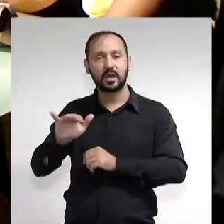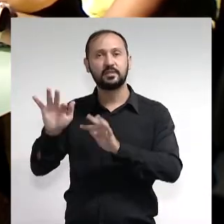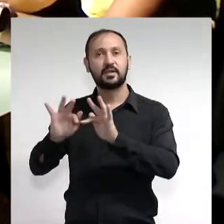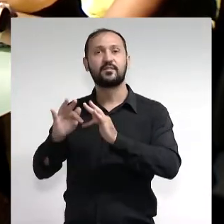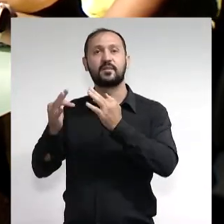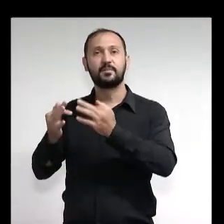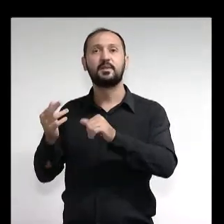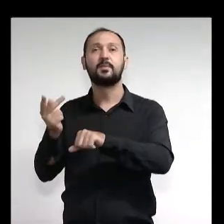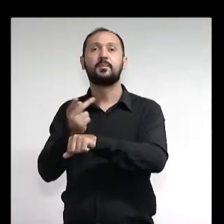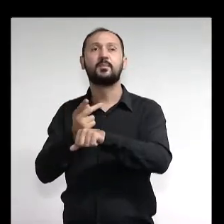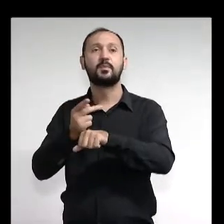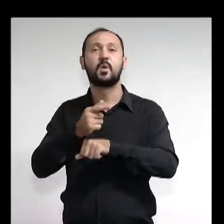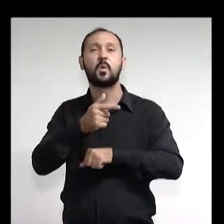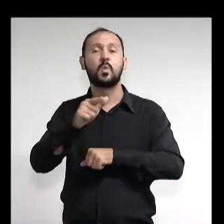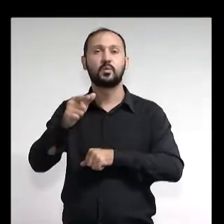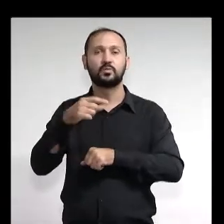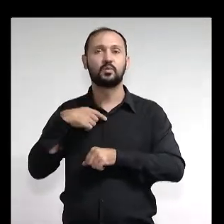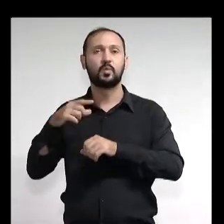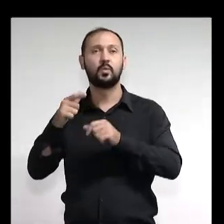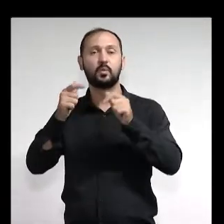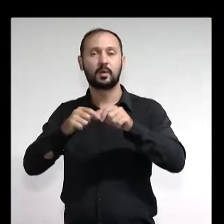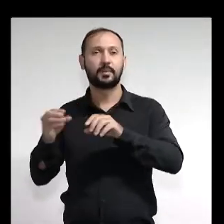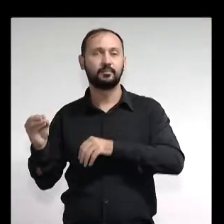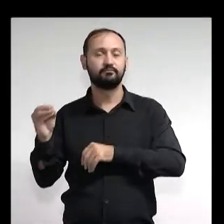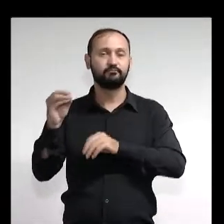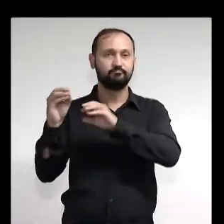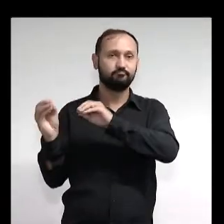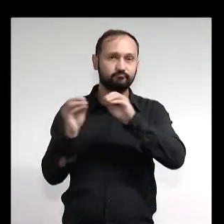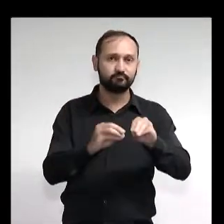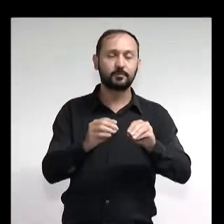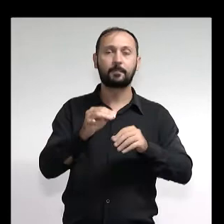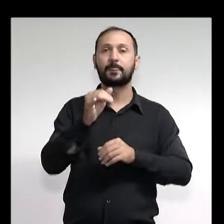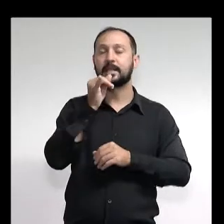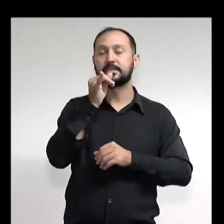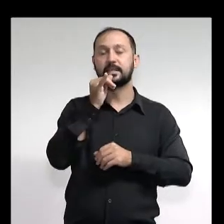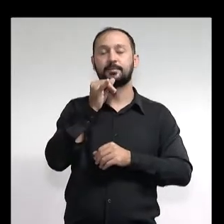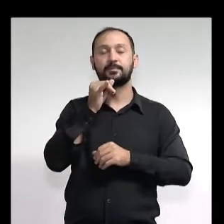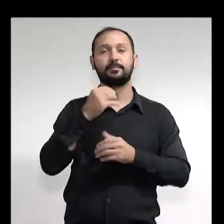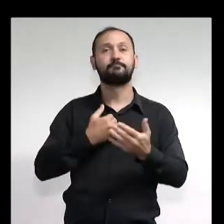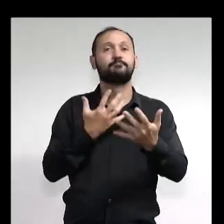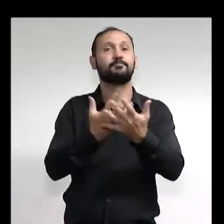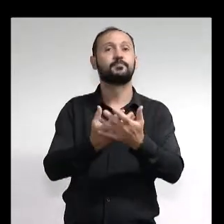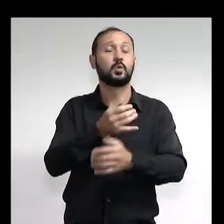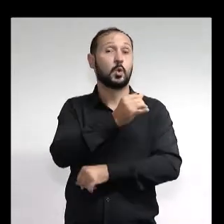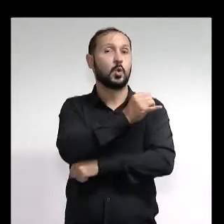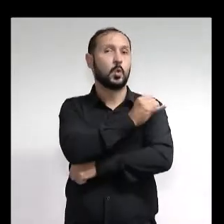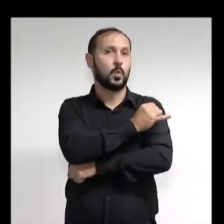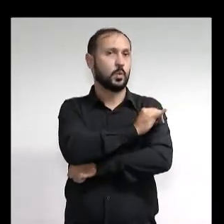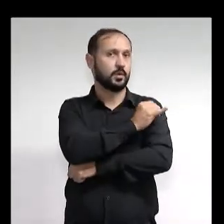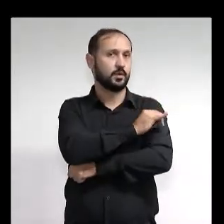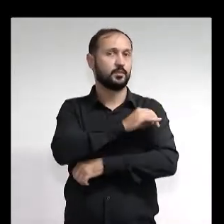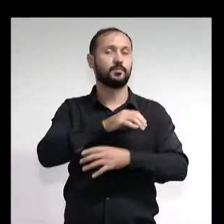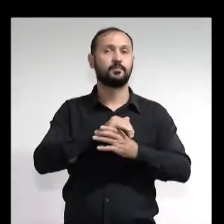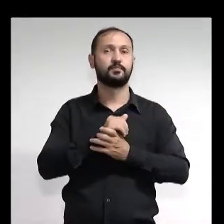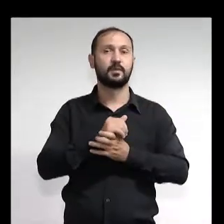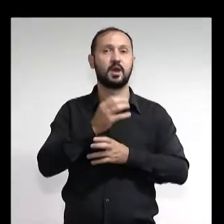as crianças e as famílias a buscarem outras opções. Então, eu posso relatar, por exemplo, no Rio de